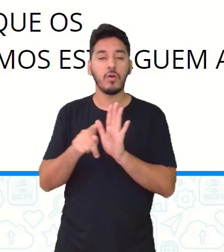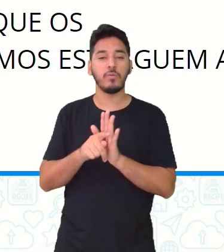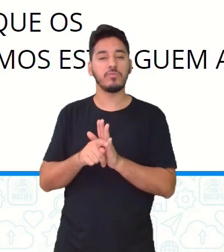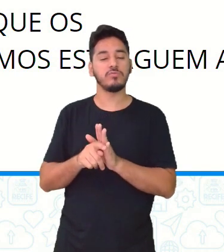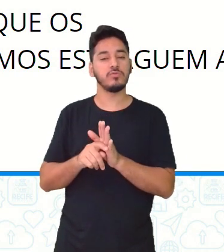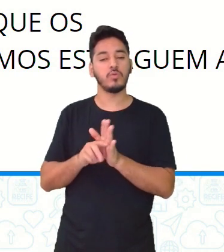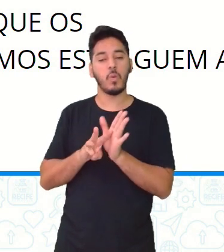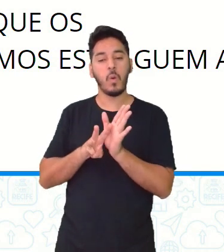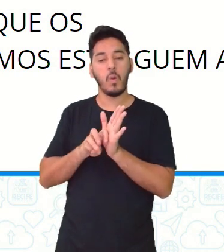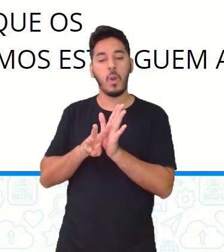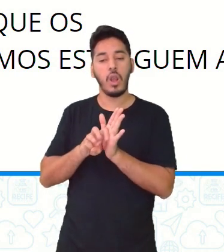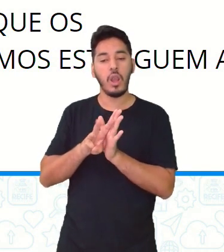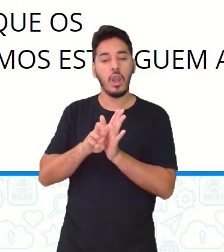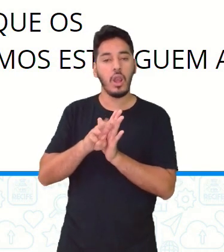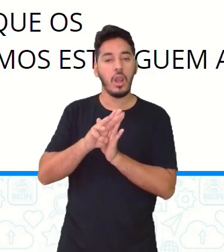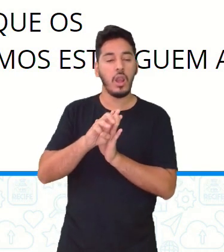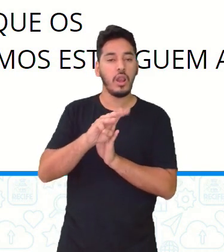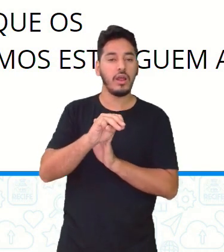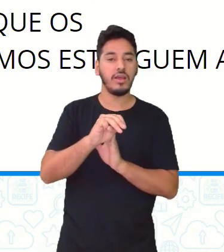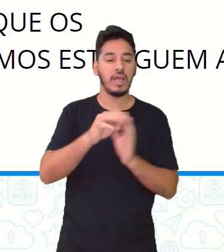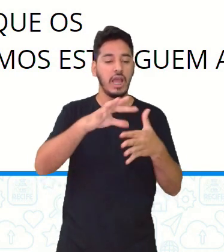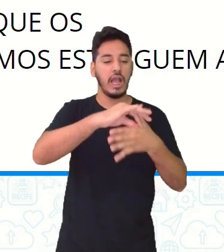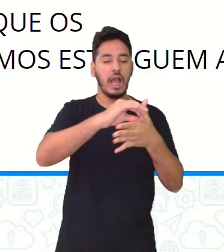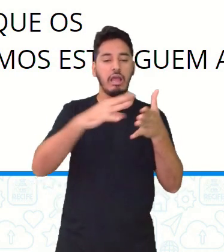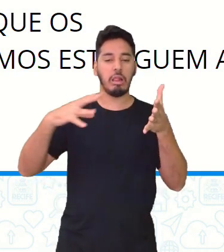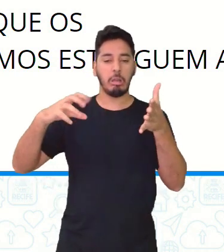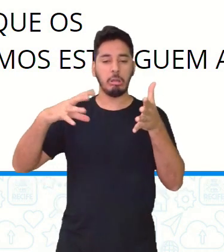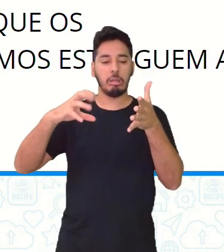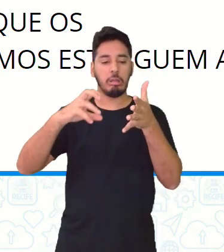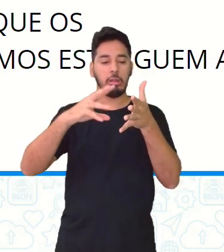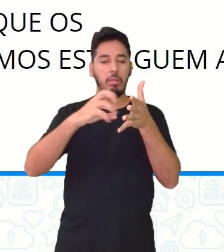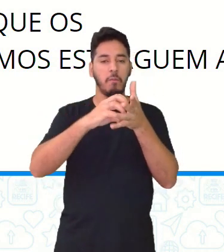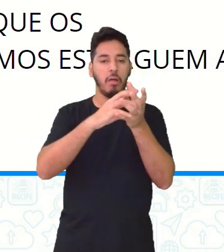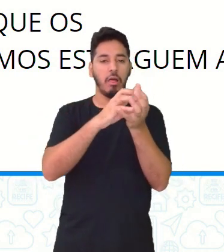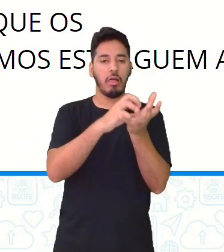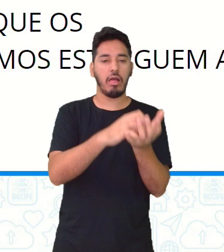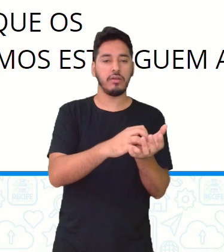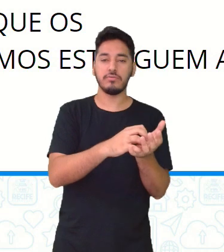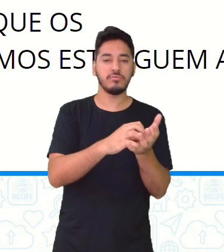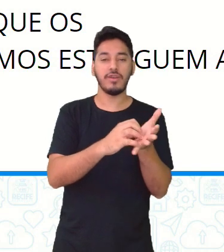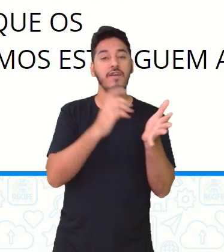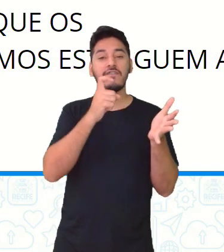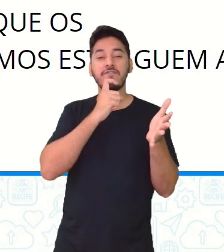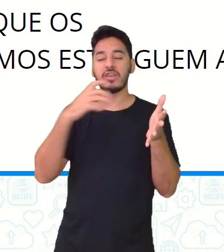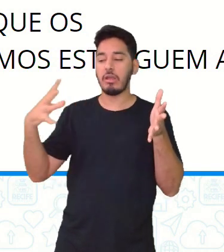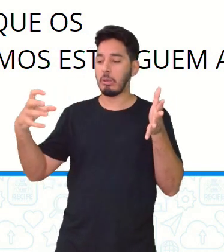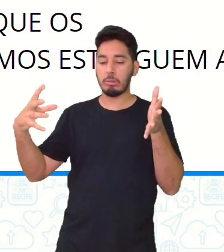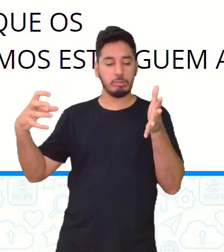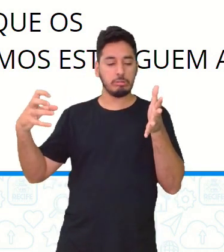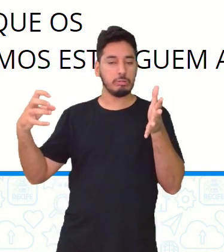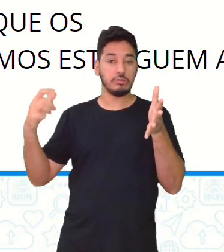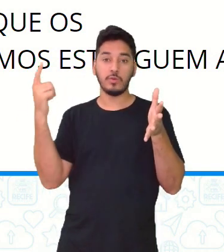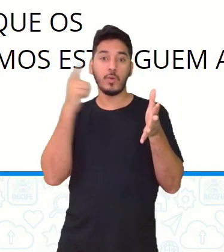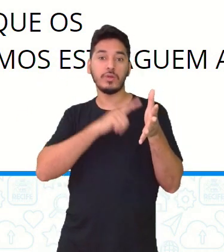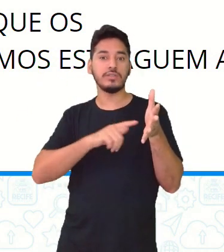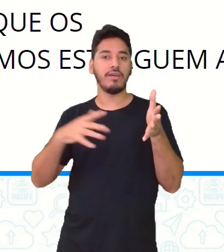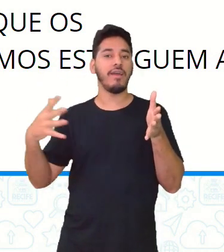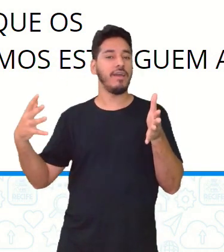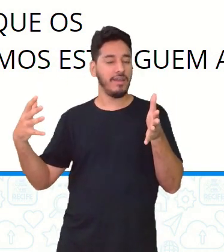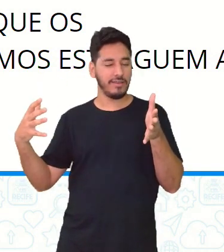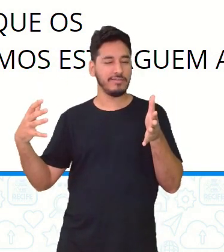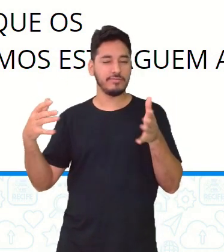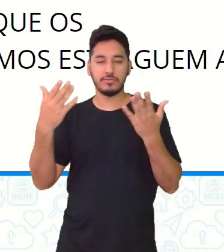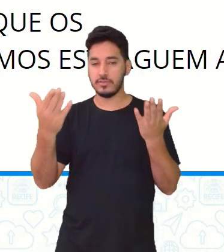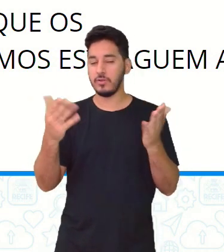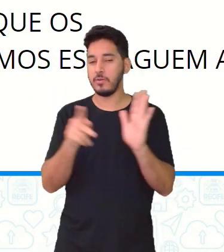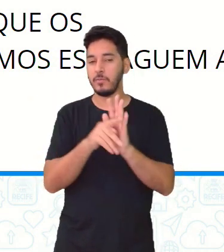O organismo estrague a carne e outros alimentos que são refrigerados. Então, as câmaras frigoríficas, elas